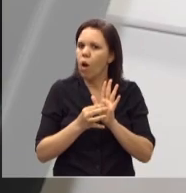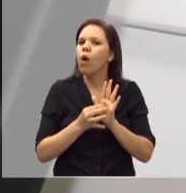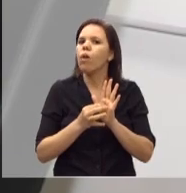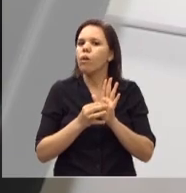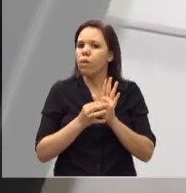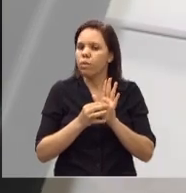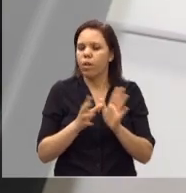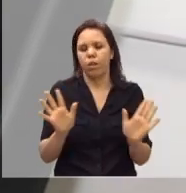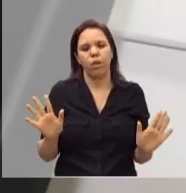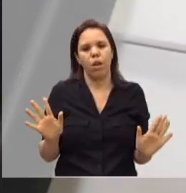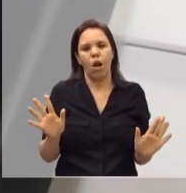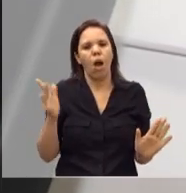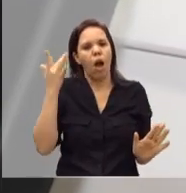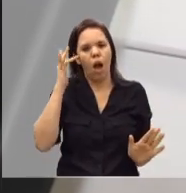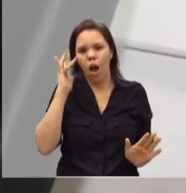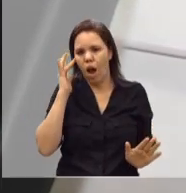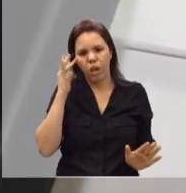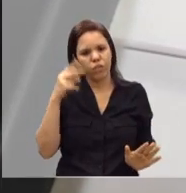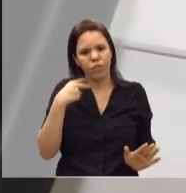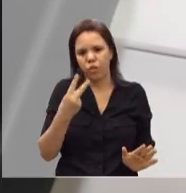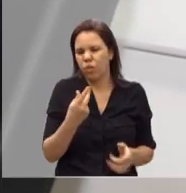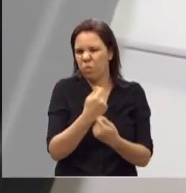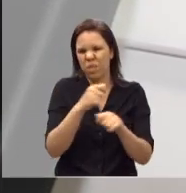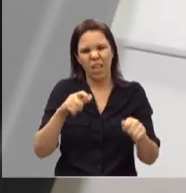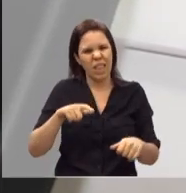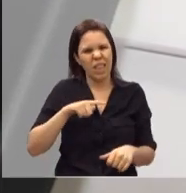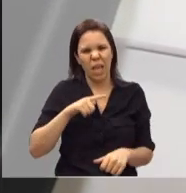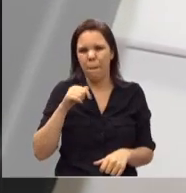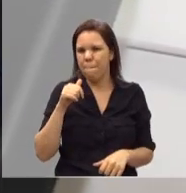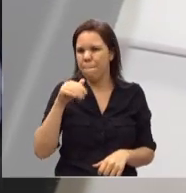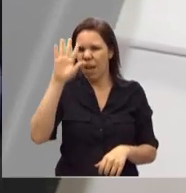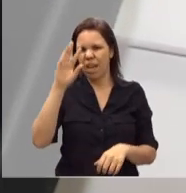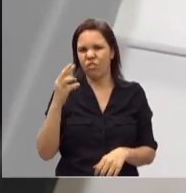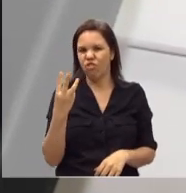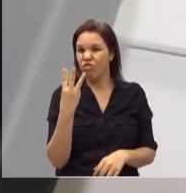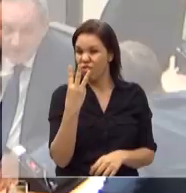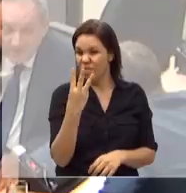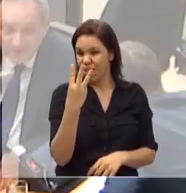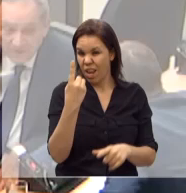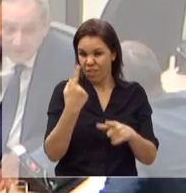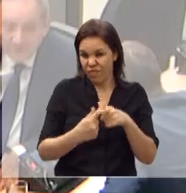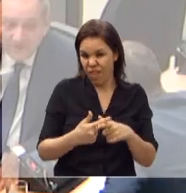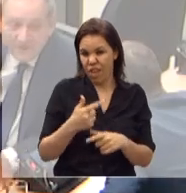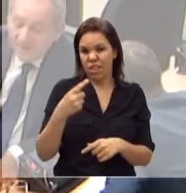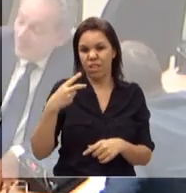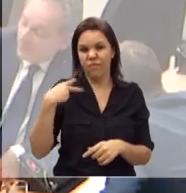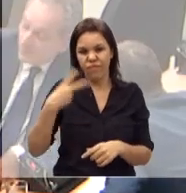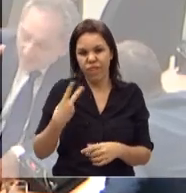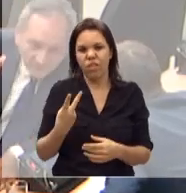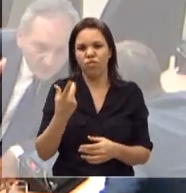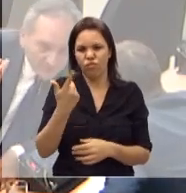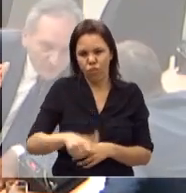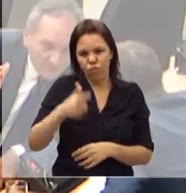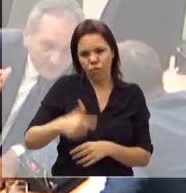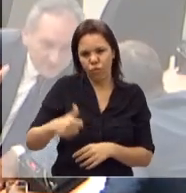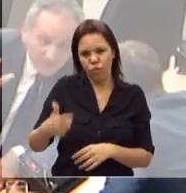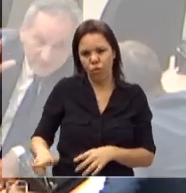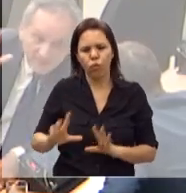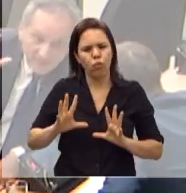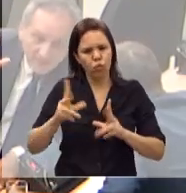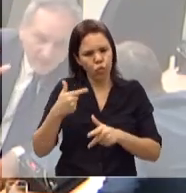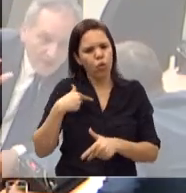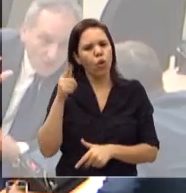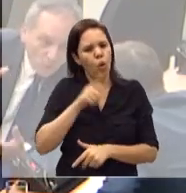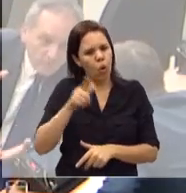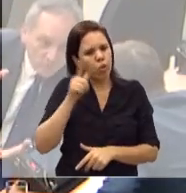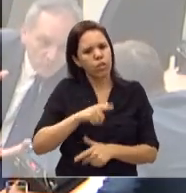penso que o vereador não devia ter mais de 3 mandatos. Porque tudo que eu construí nos primeiros 3 mandatos. E um